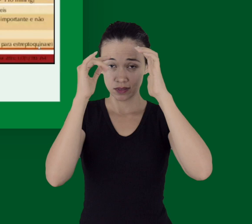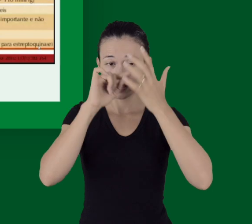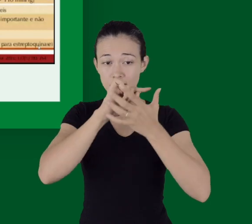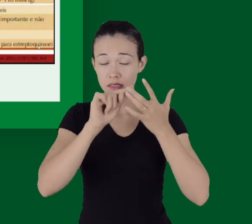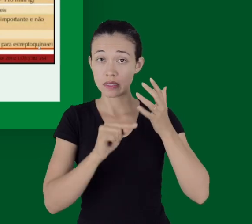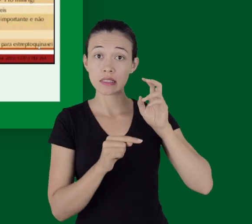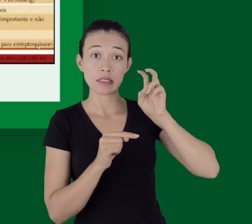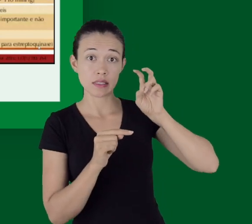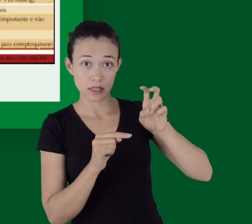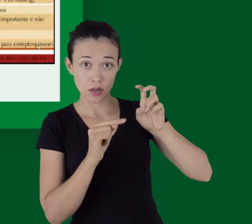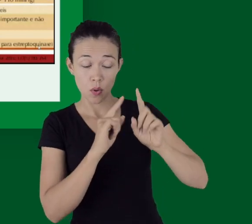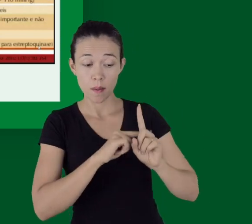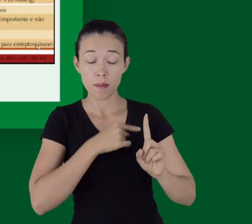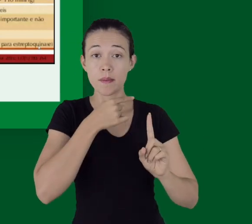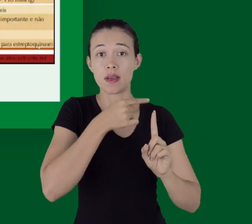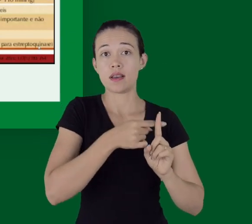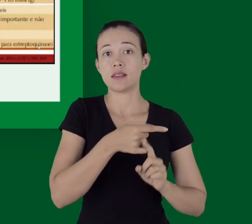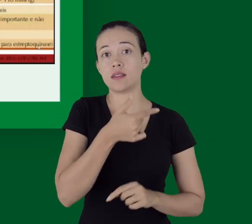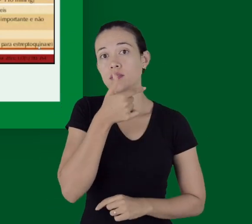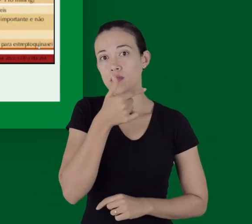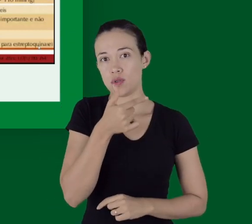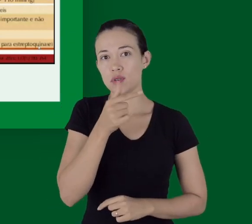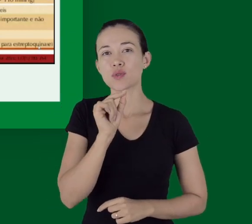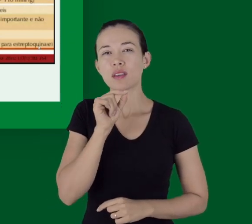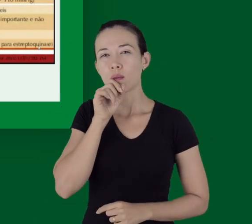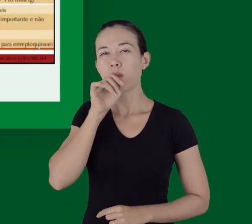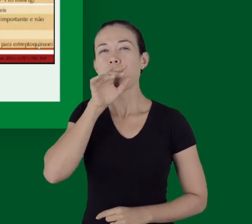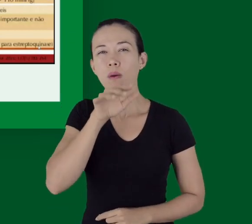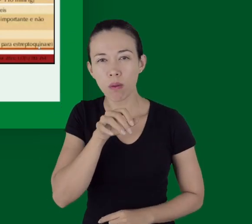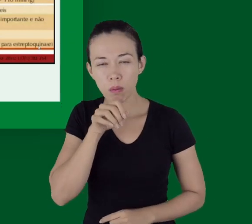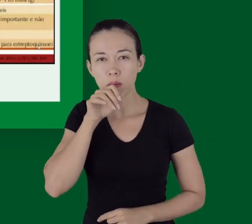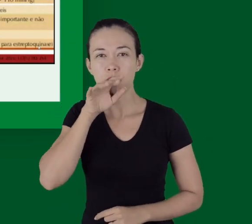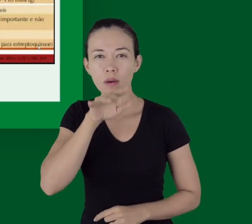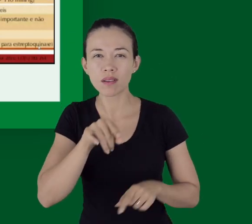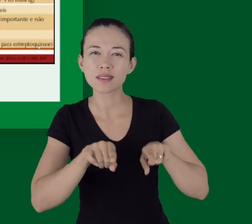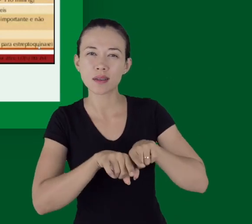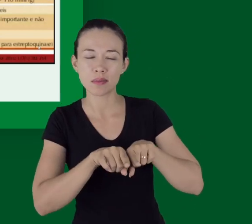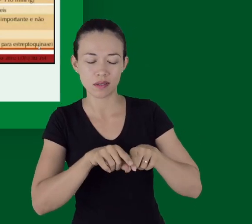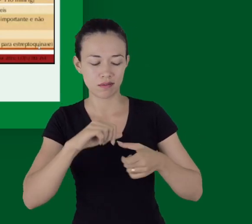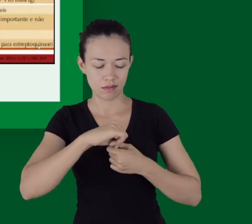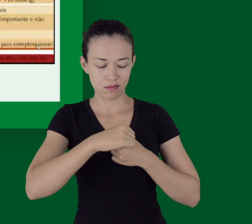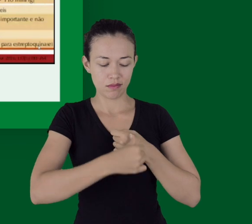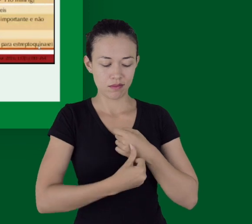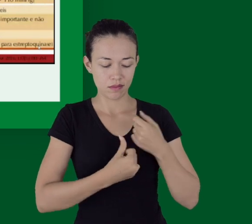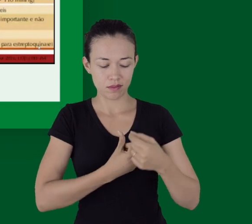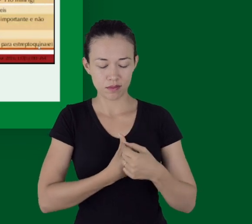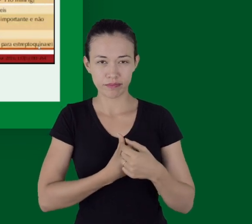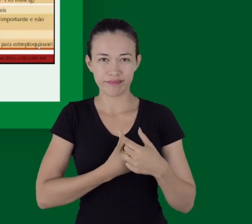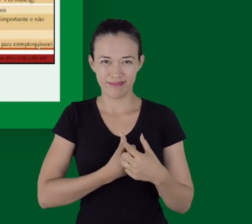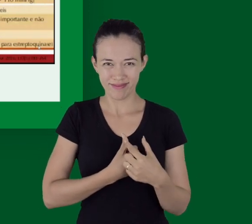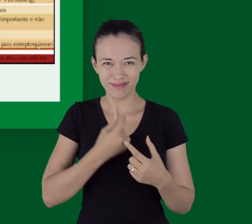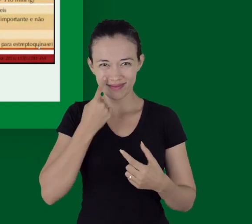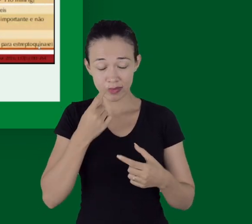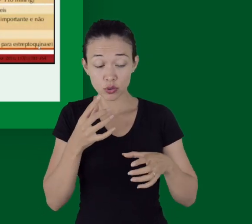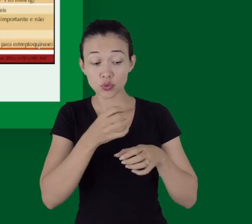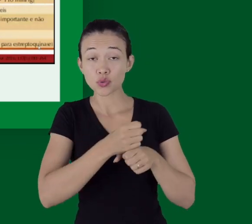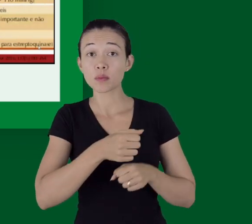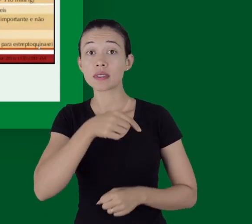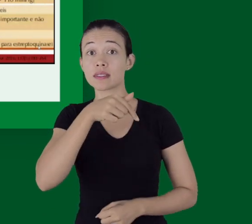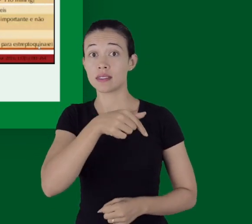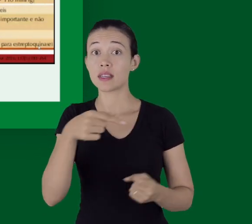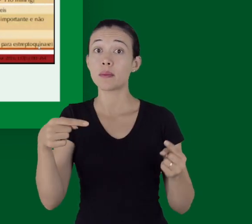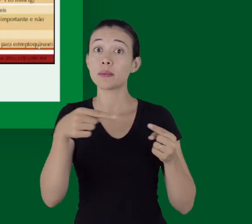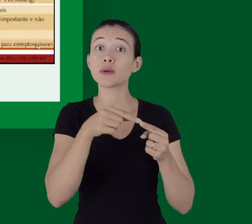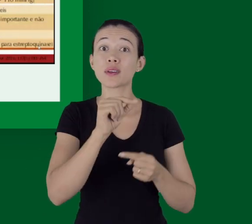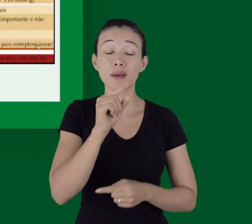e sangramento ativo e os 5 na cabeça. Os 2 AVCs, MAVE, má formação, neoplasia